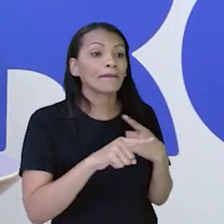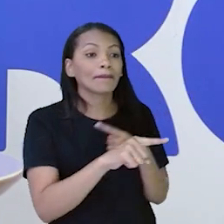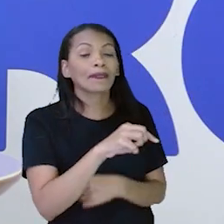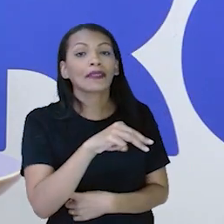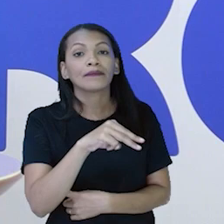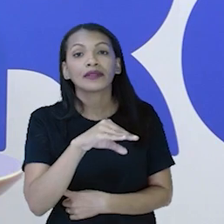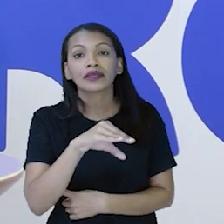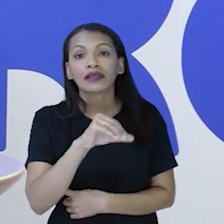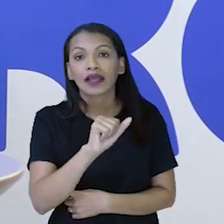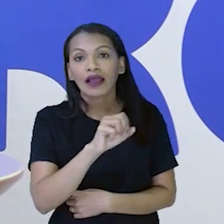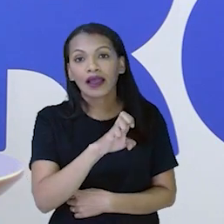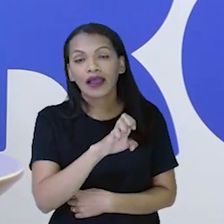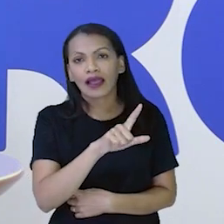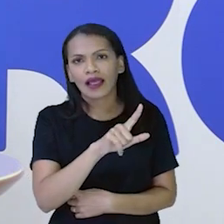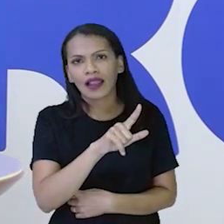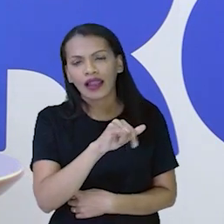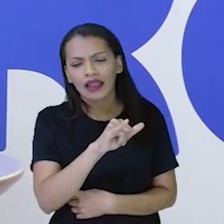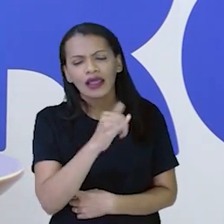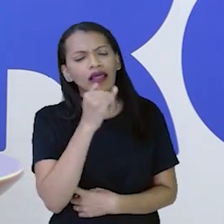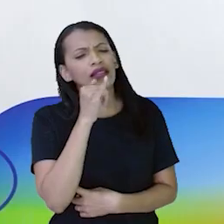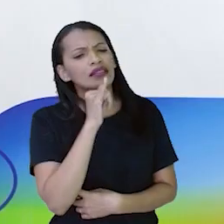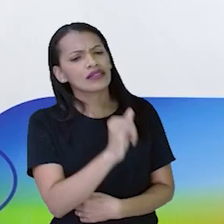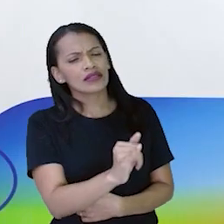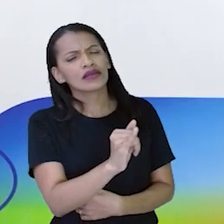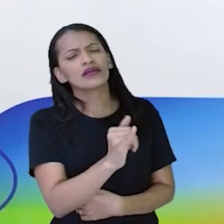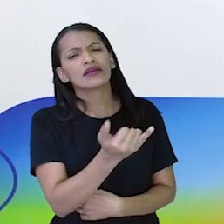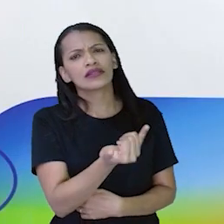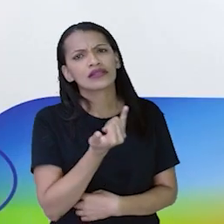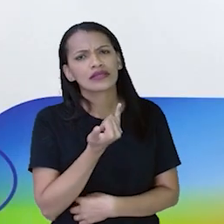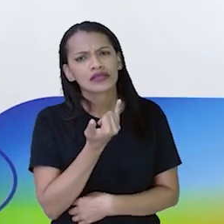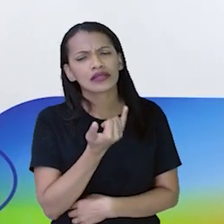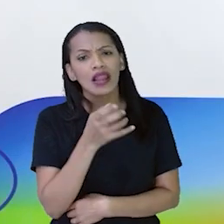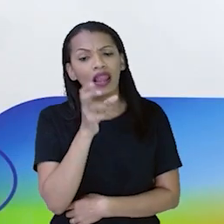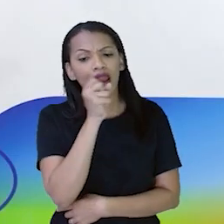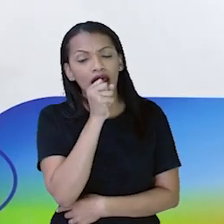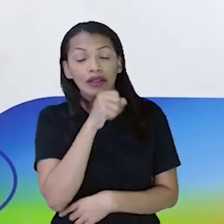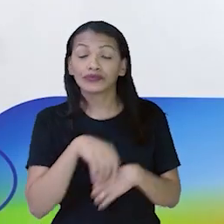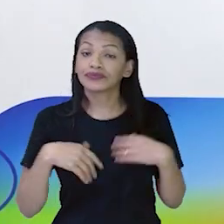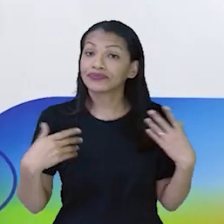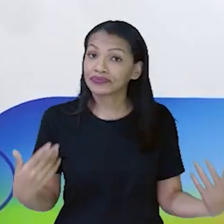laranja, professora. Isso. Agora, se a gente quiser ler esse gráfico, olha